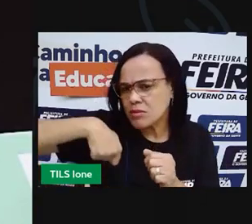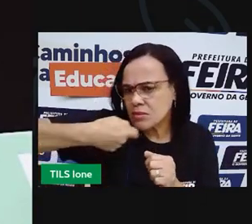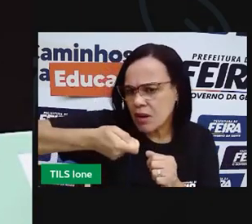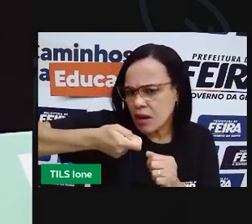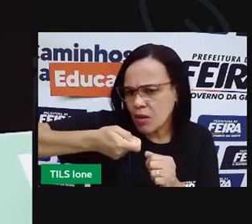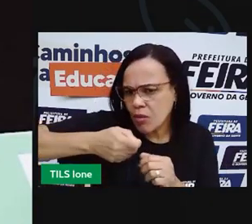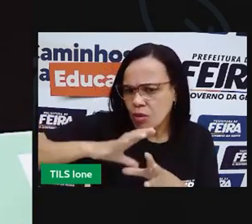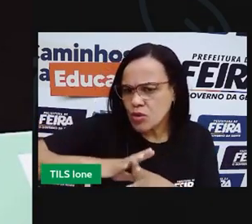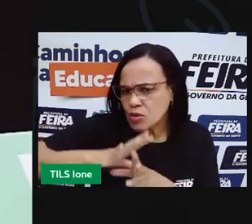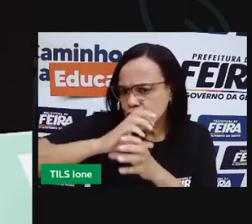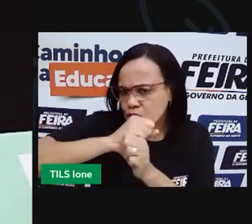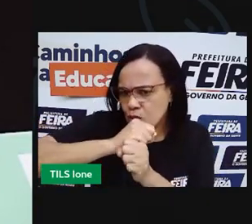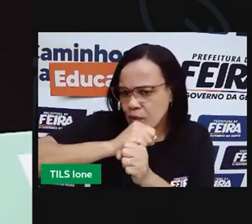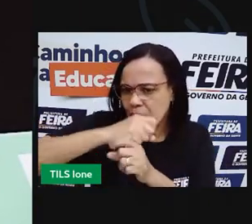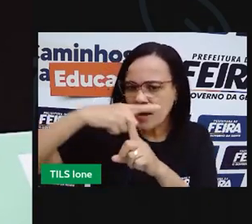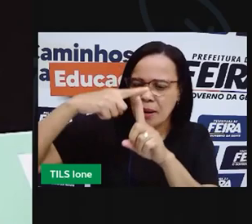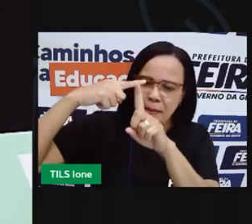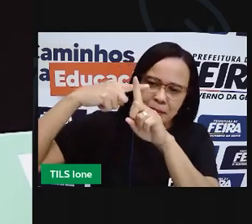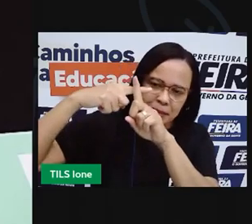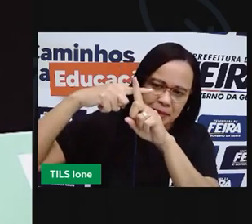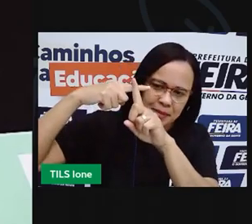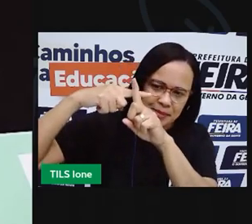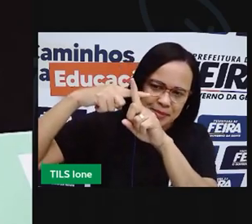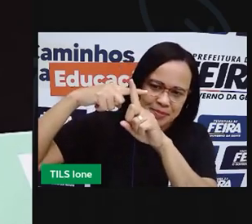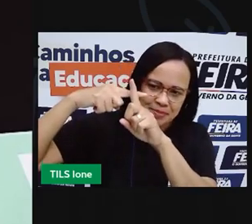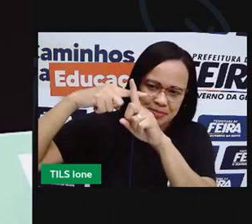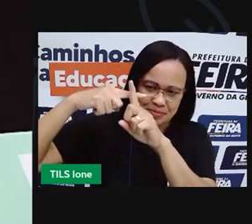ó, que é o símbolo do mais.